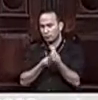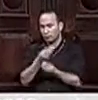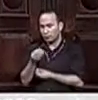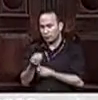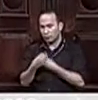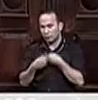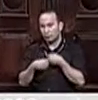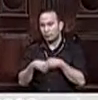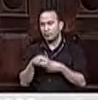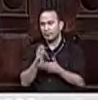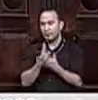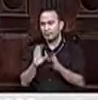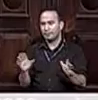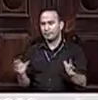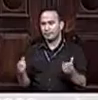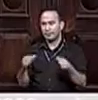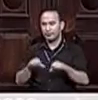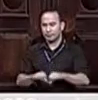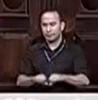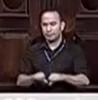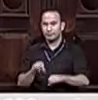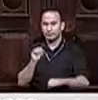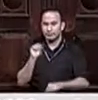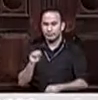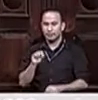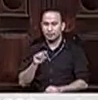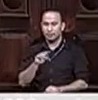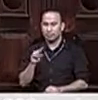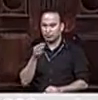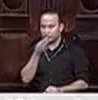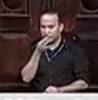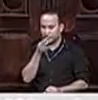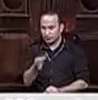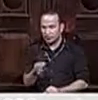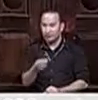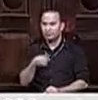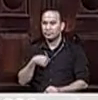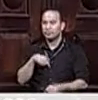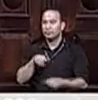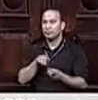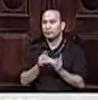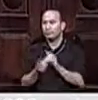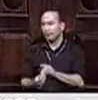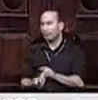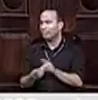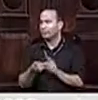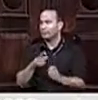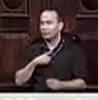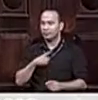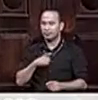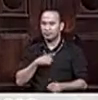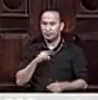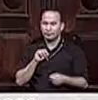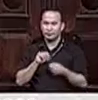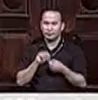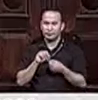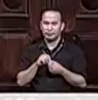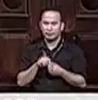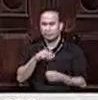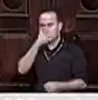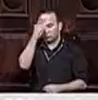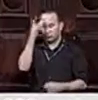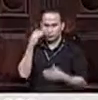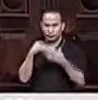da crise, que não seja as propostas de guilhotinar o servidor